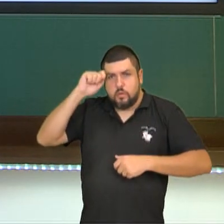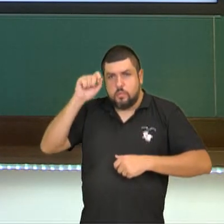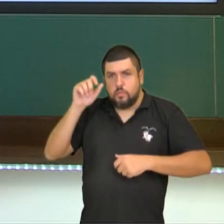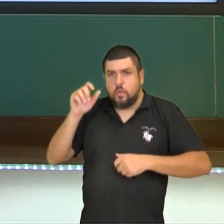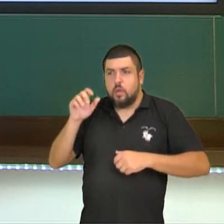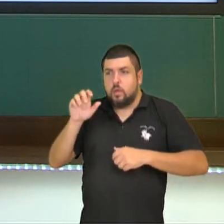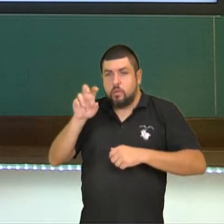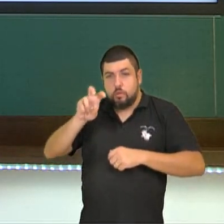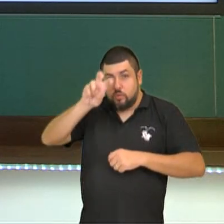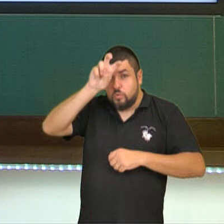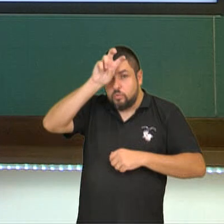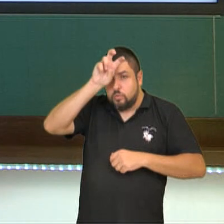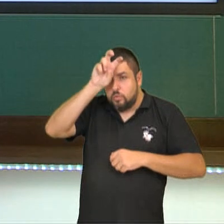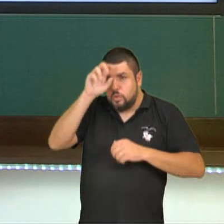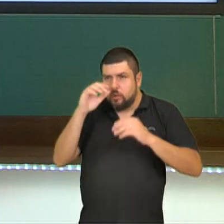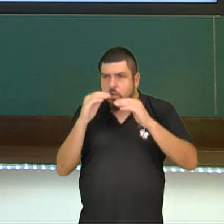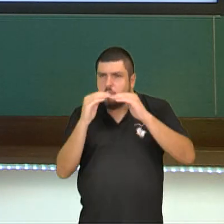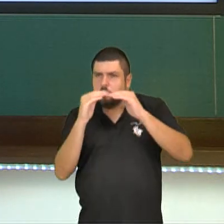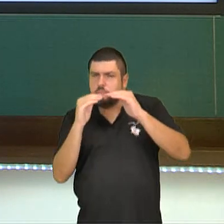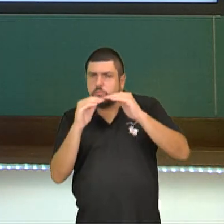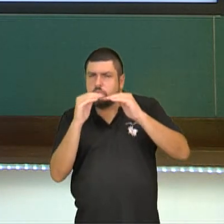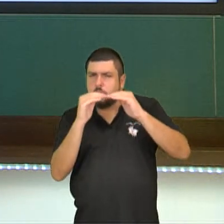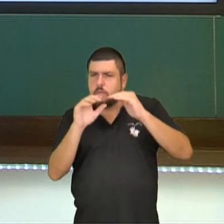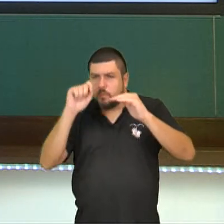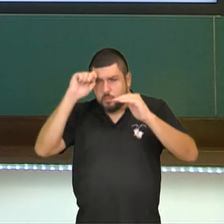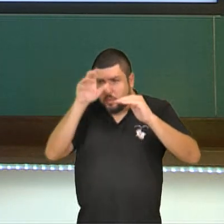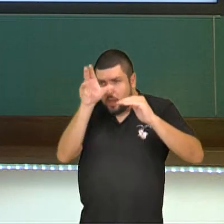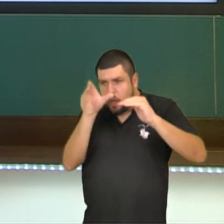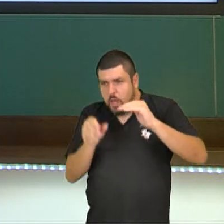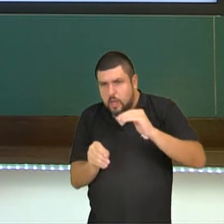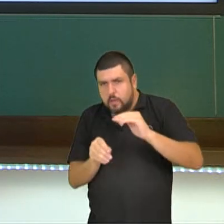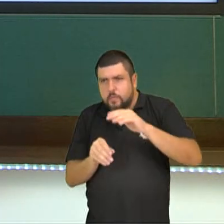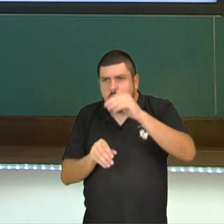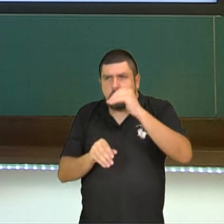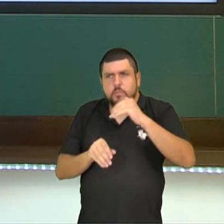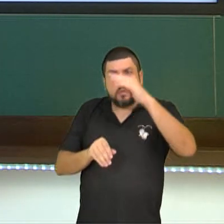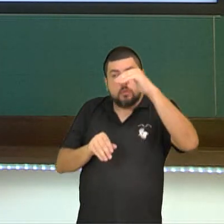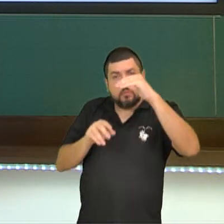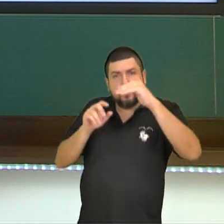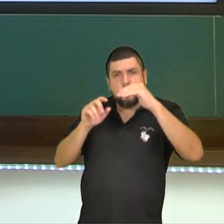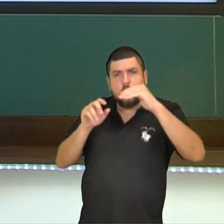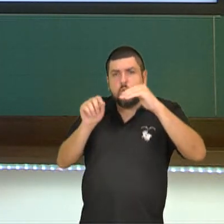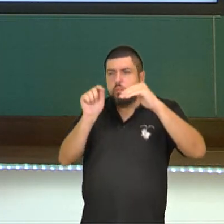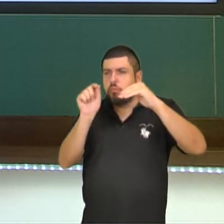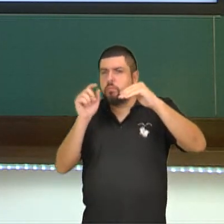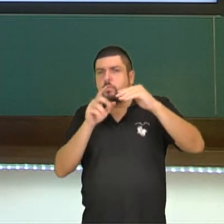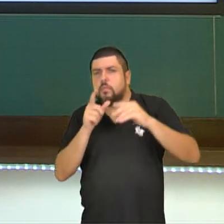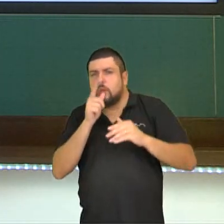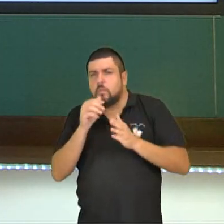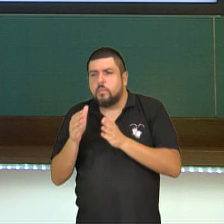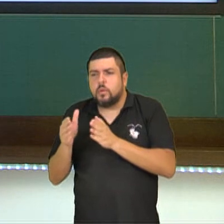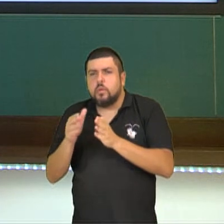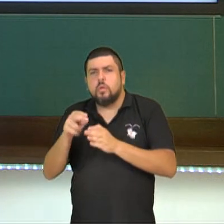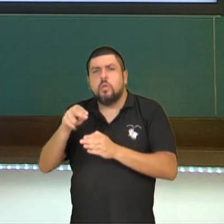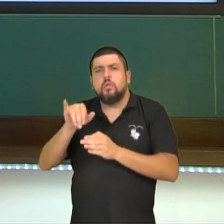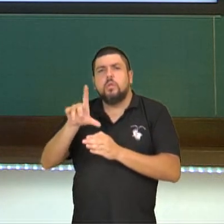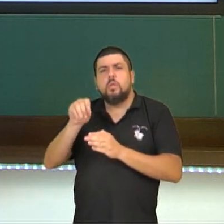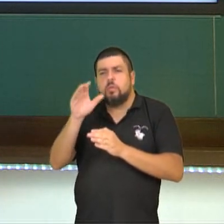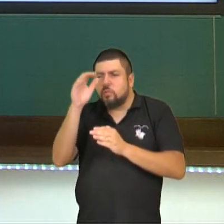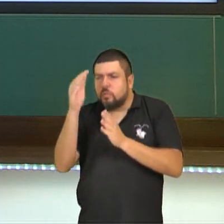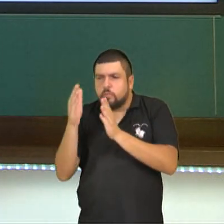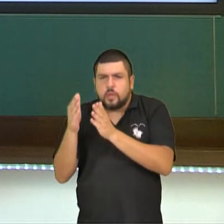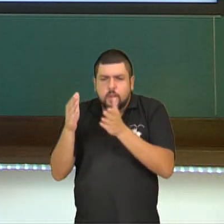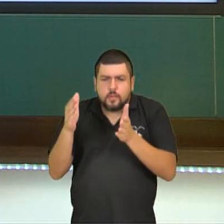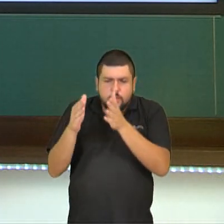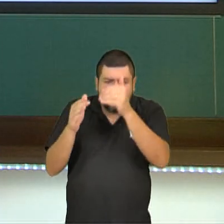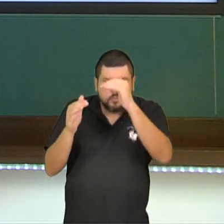o Egito, a região mais abaixo, seguindo as cataratas do rio Nilo, é a região da Núbia,